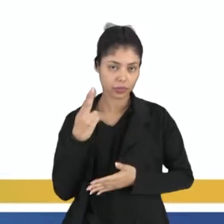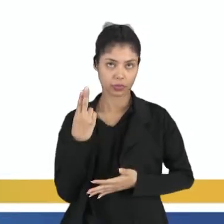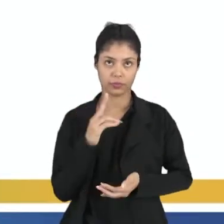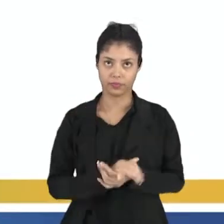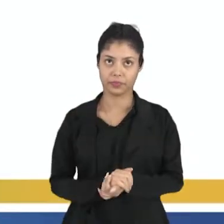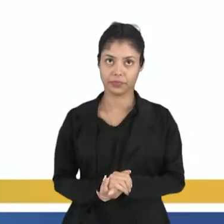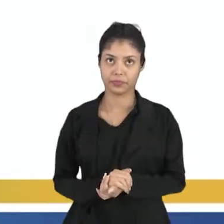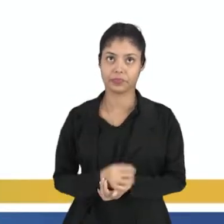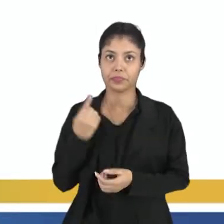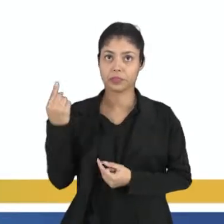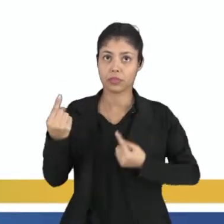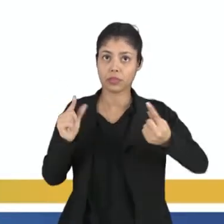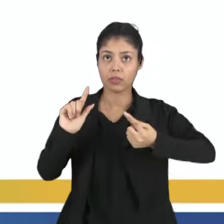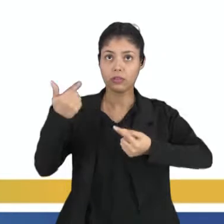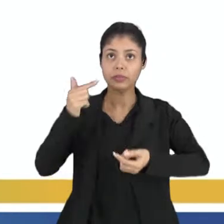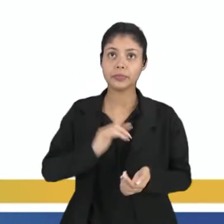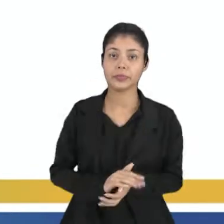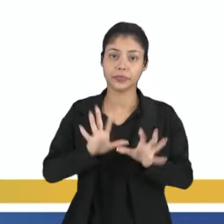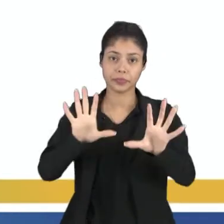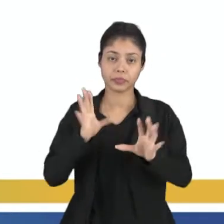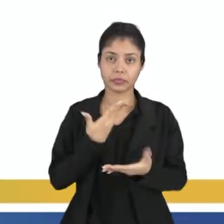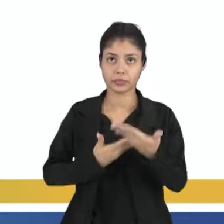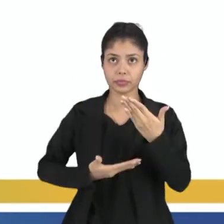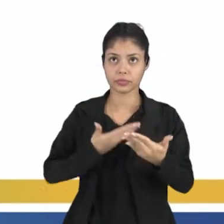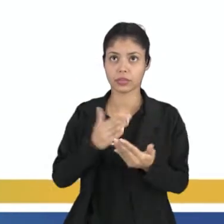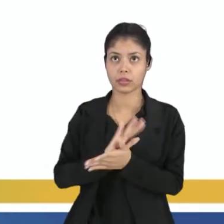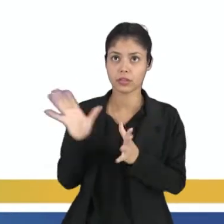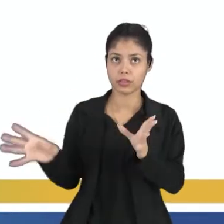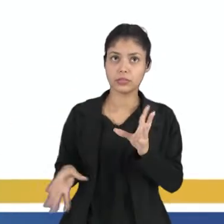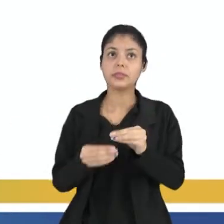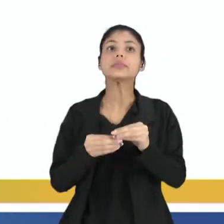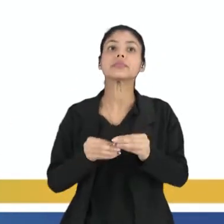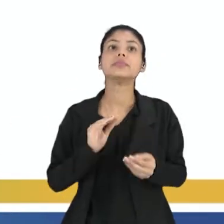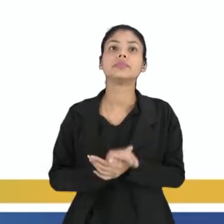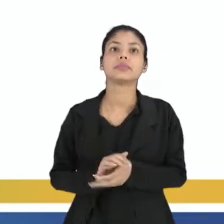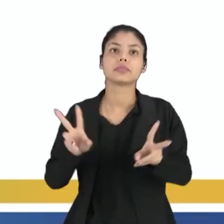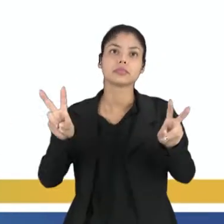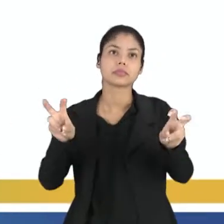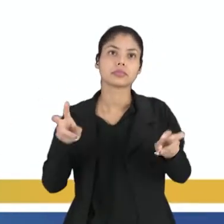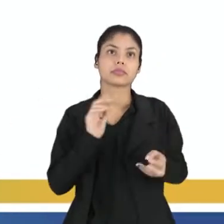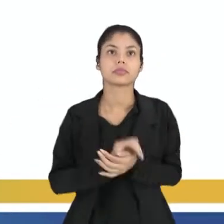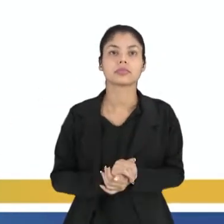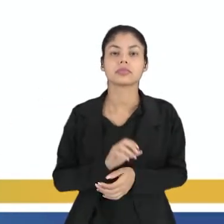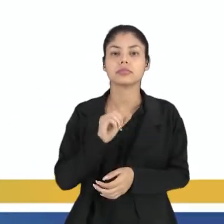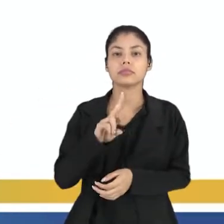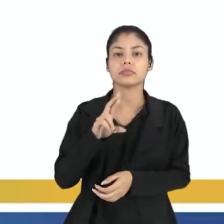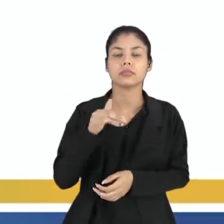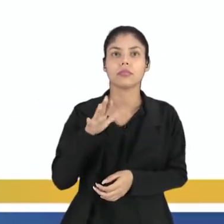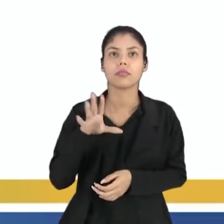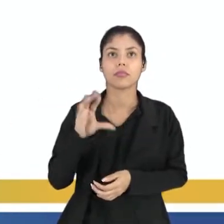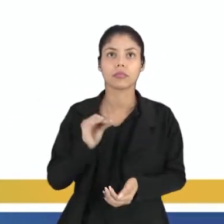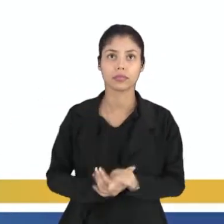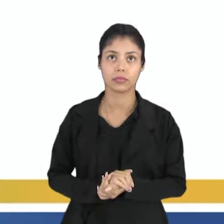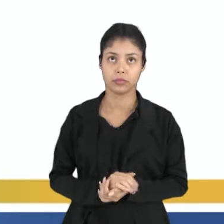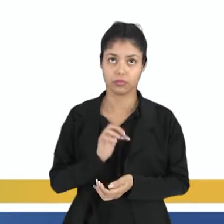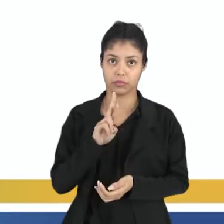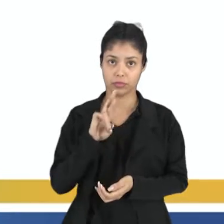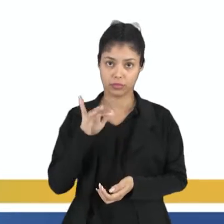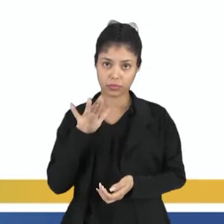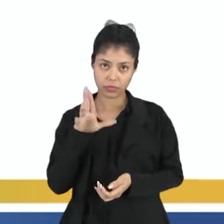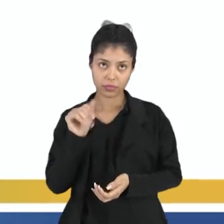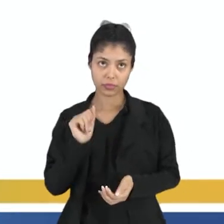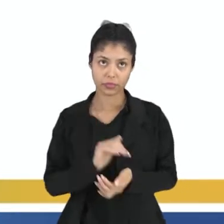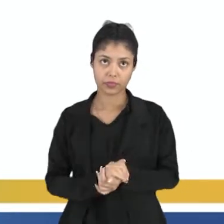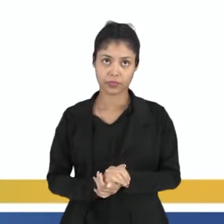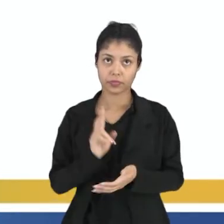seja, dependem uma da outra. Essa relação de complementação entre os termos da oração é chamada de regência, que